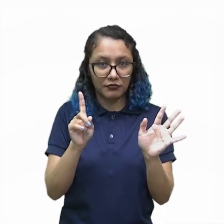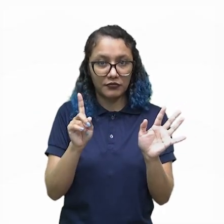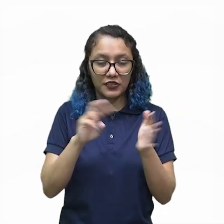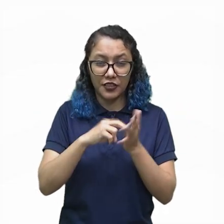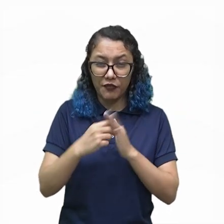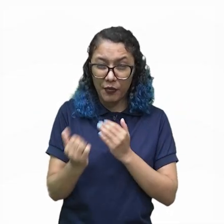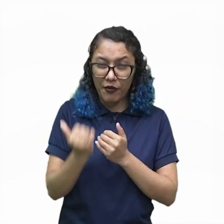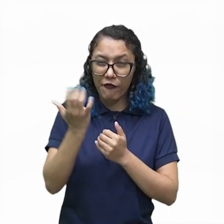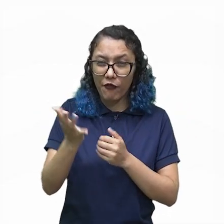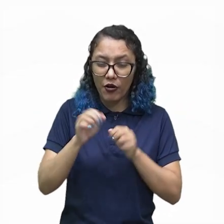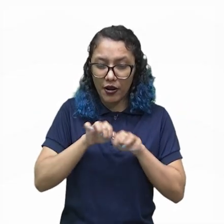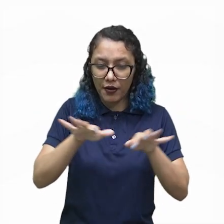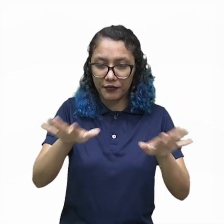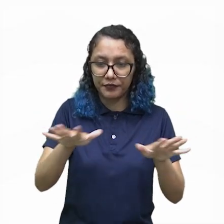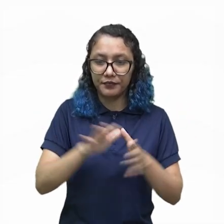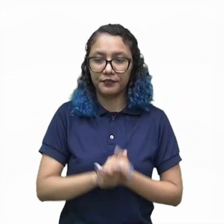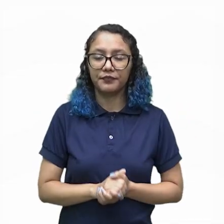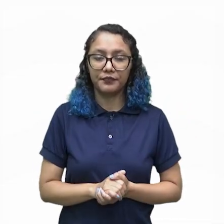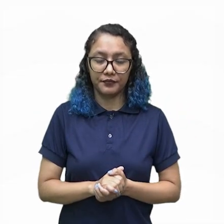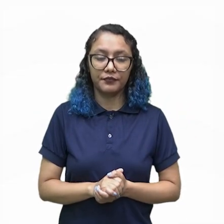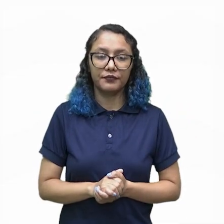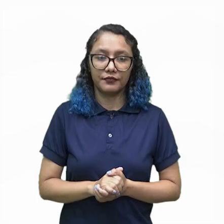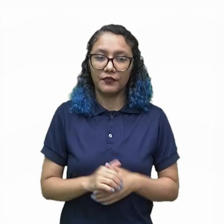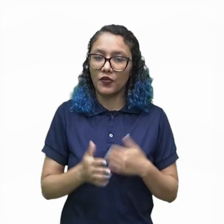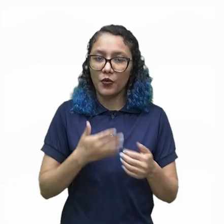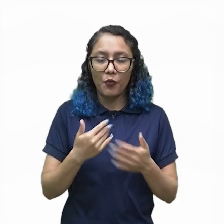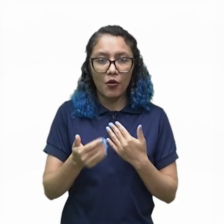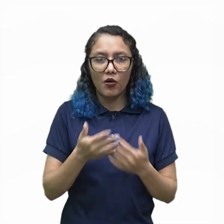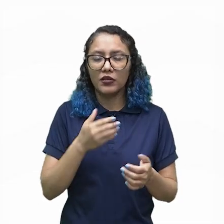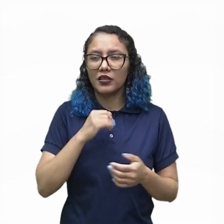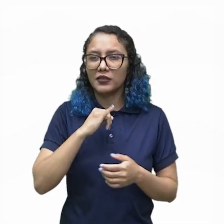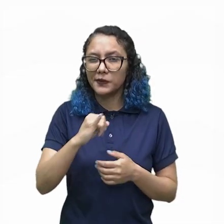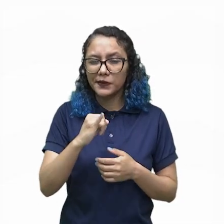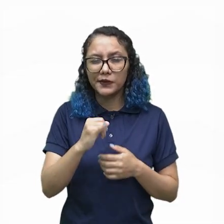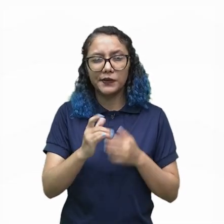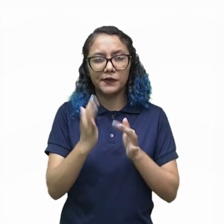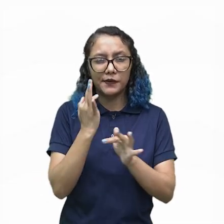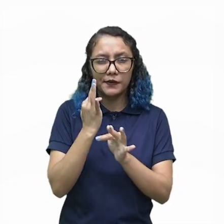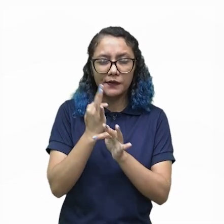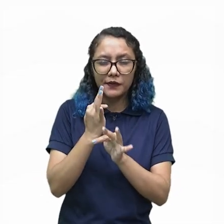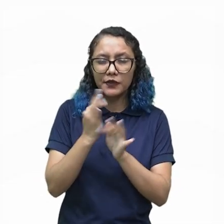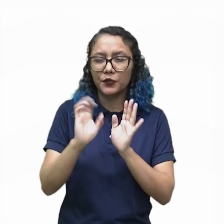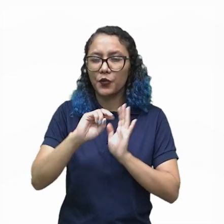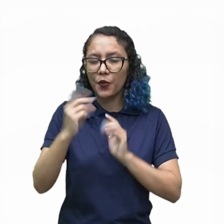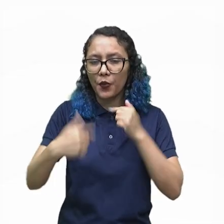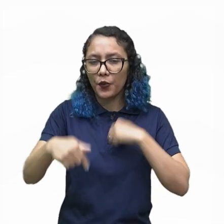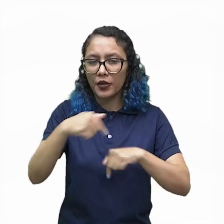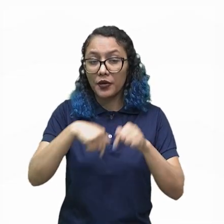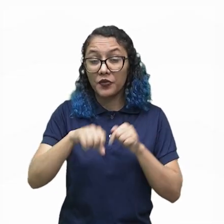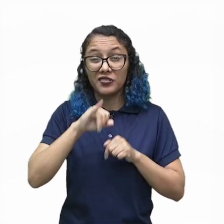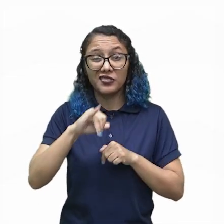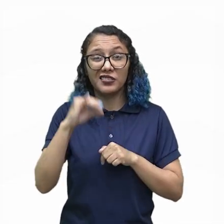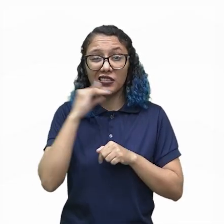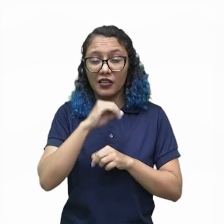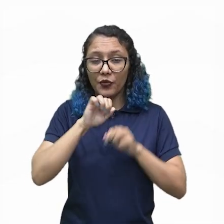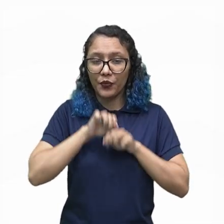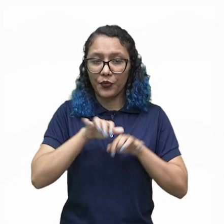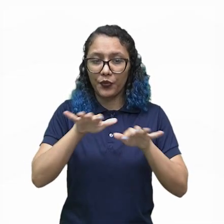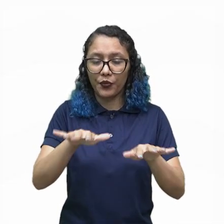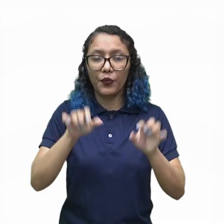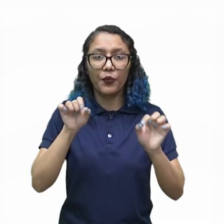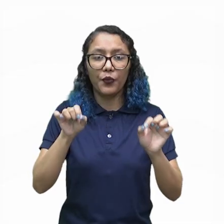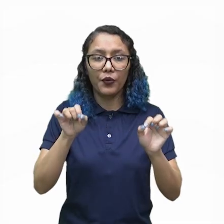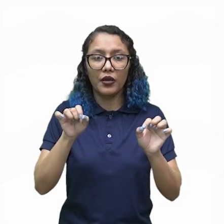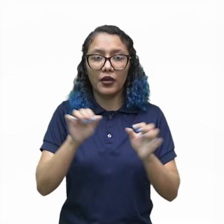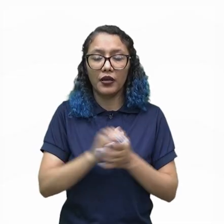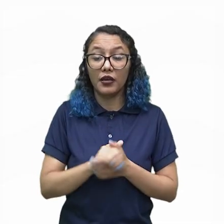as reações ou os processos, sejam eles físicos ou químicos, que são exotérmicos, eles aquecem,